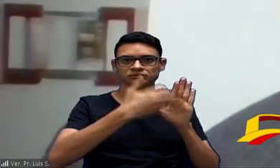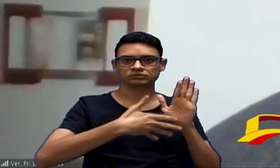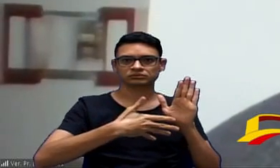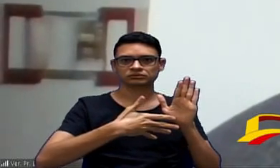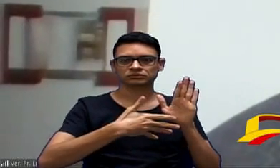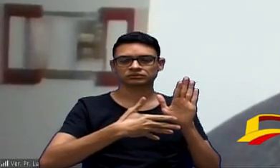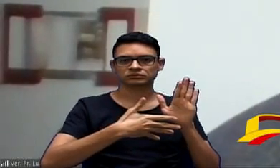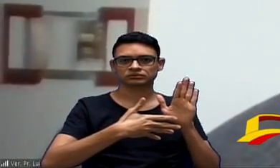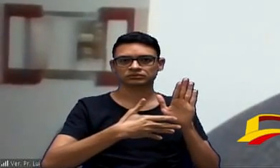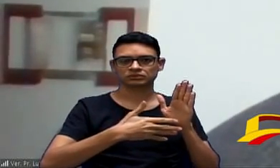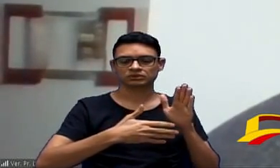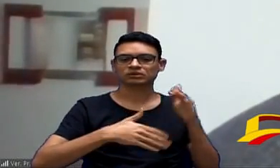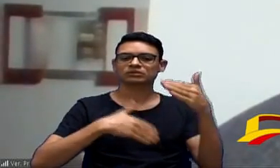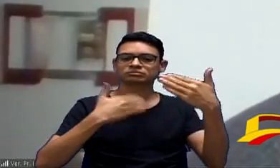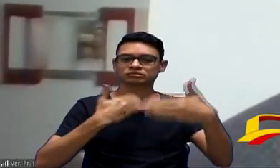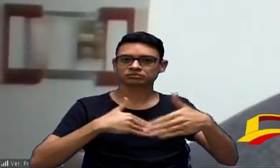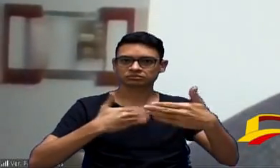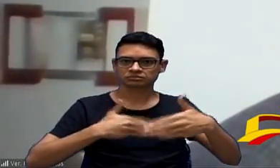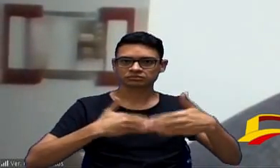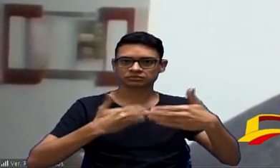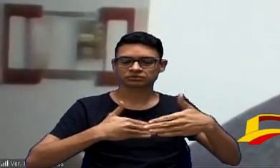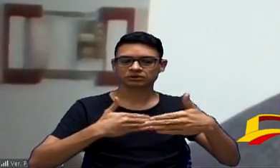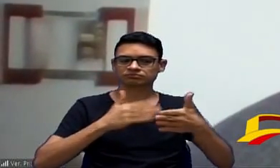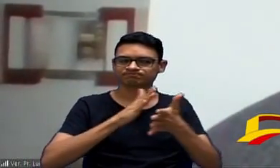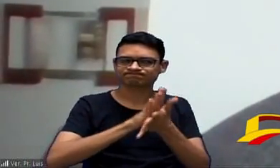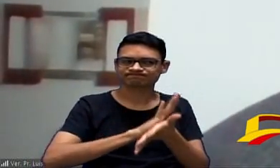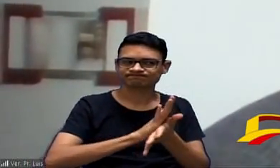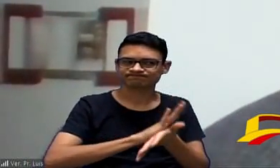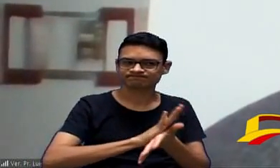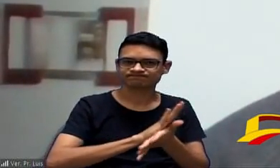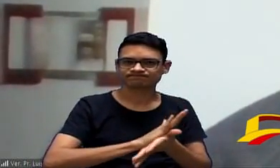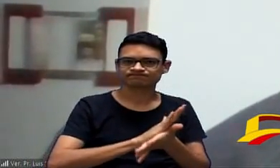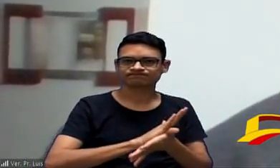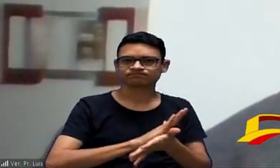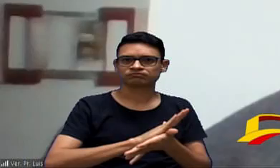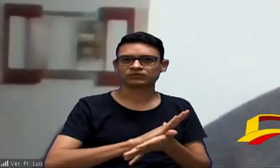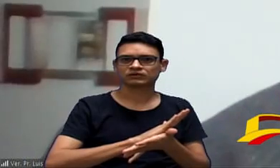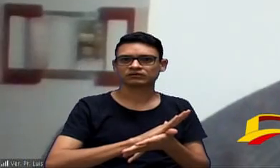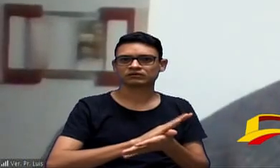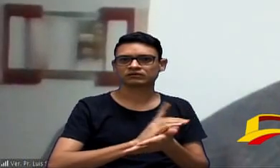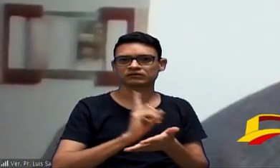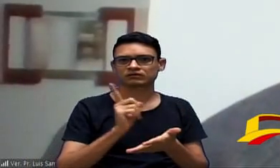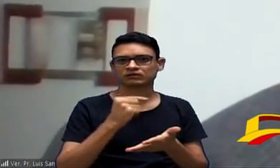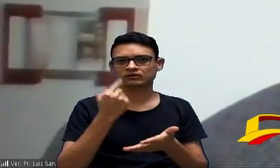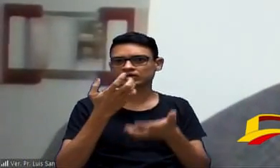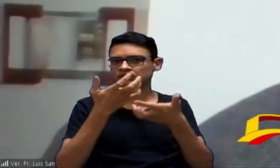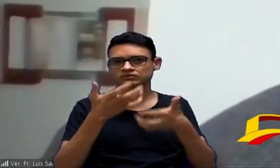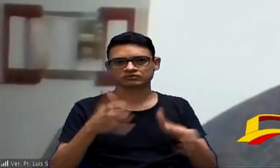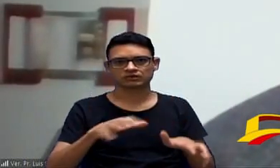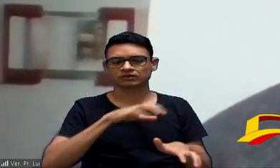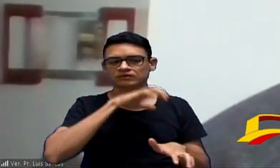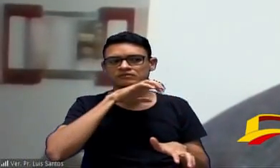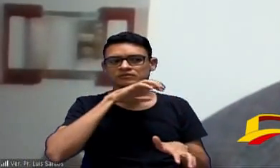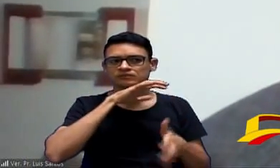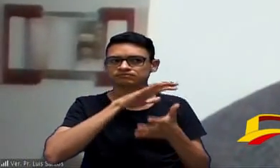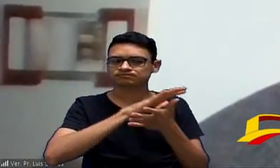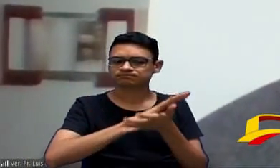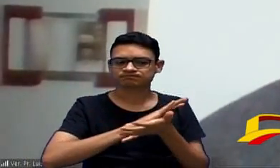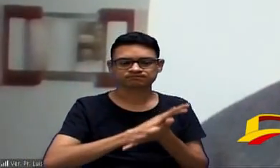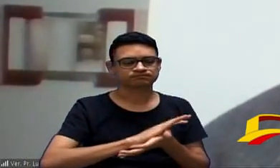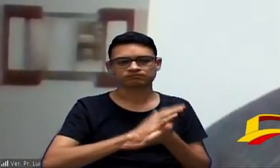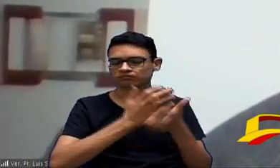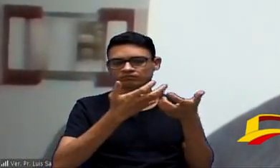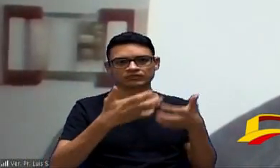Daquelas provas que produzem crueldade, esses são categóricos, né? Ninguém quer maltratar animal, também, como